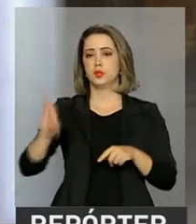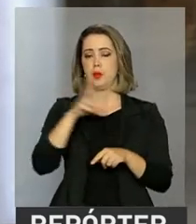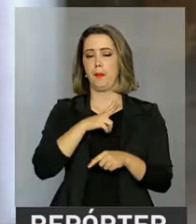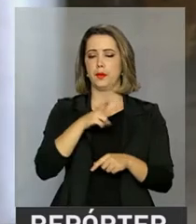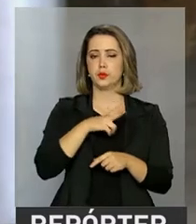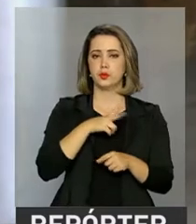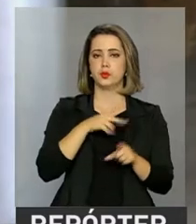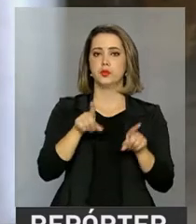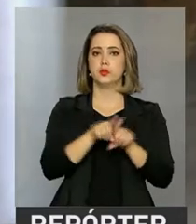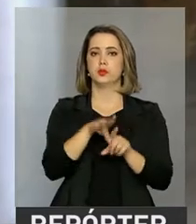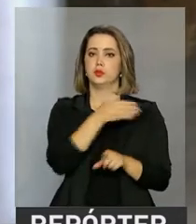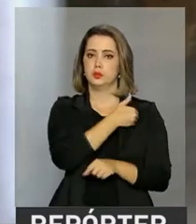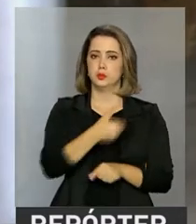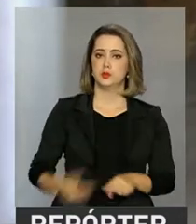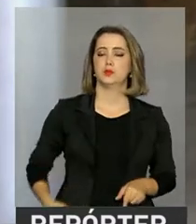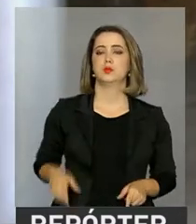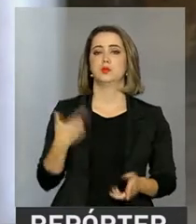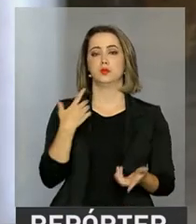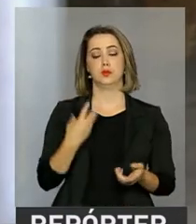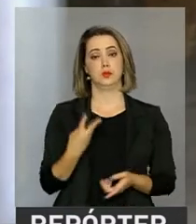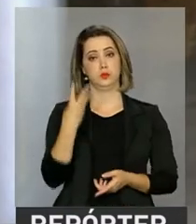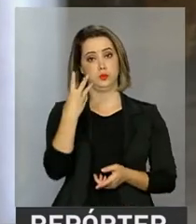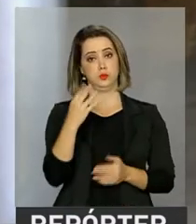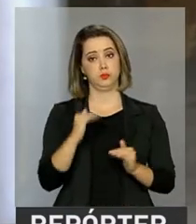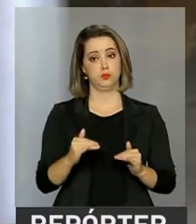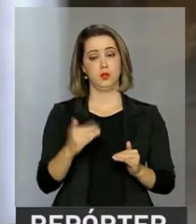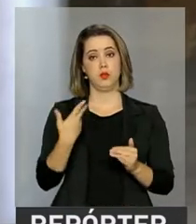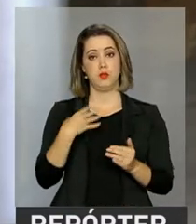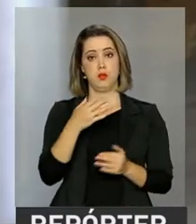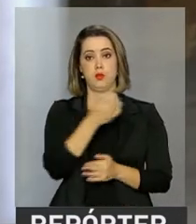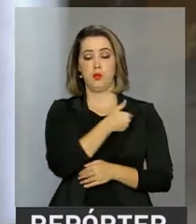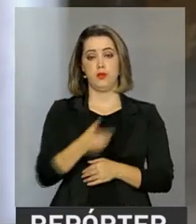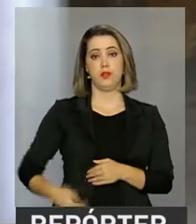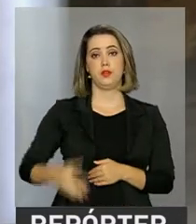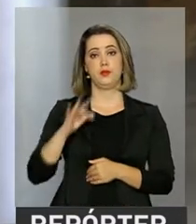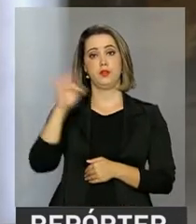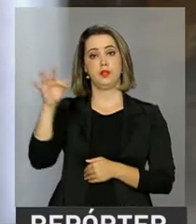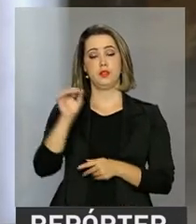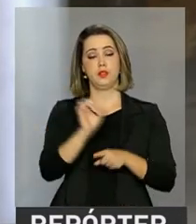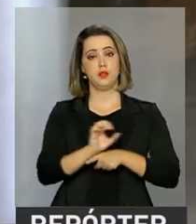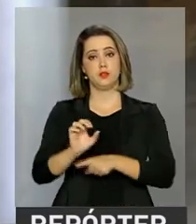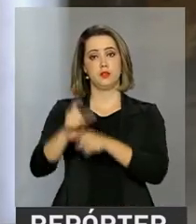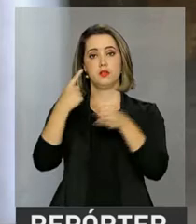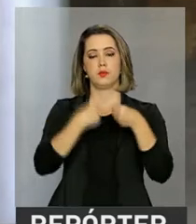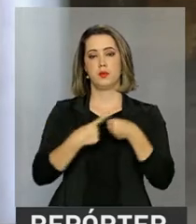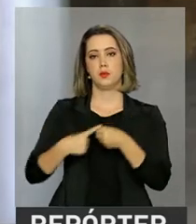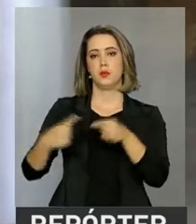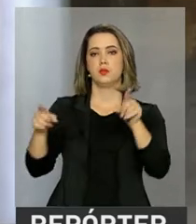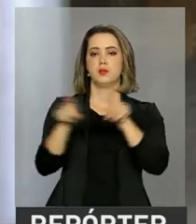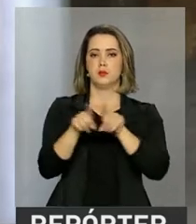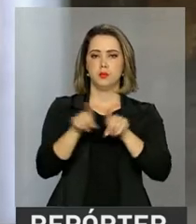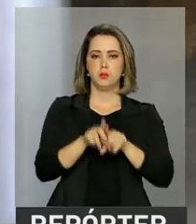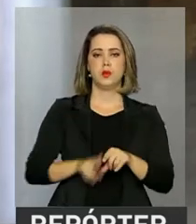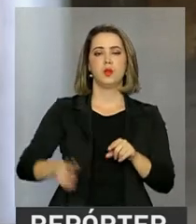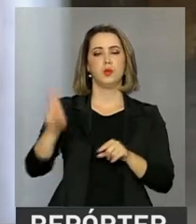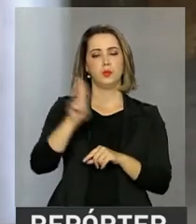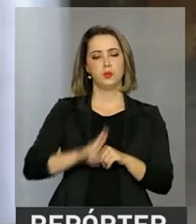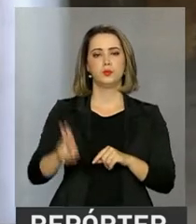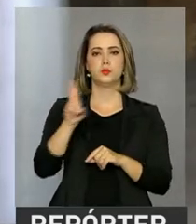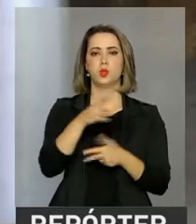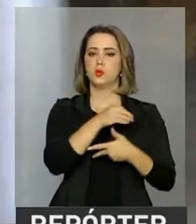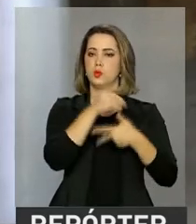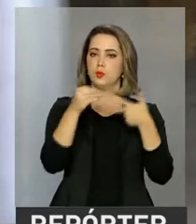e públicas nos três níveis na esfera federal estadual e municipal também utilizam o exame